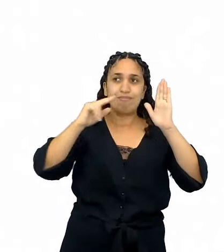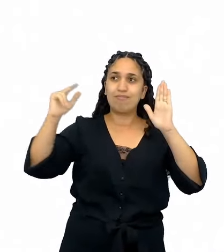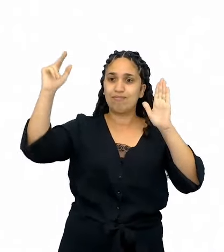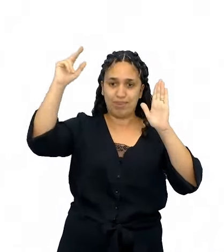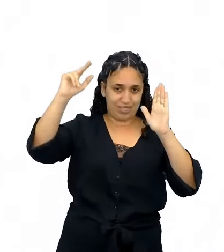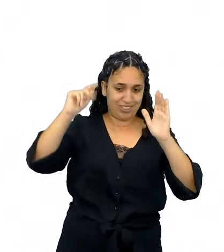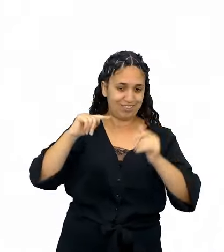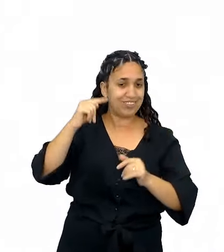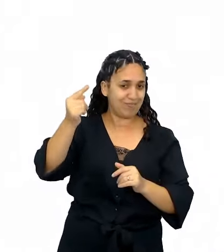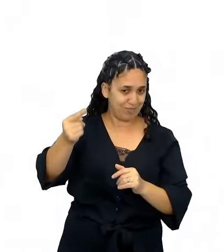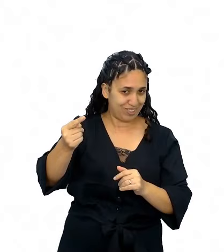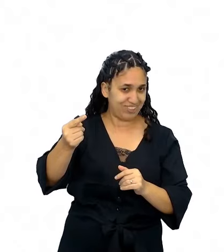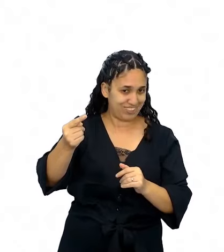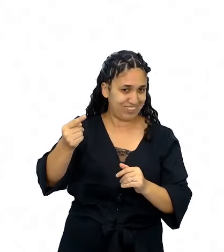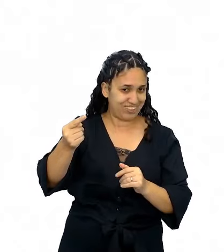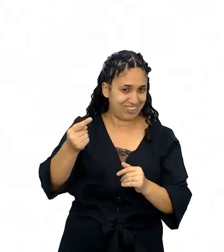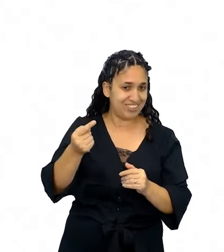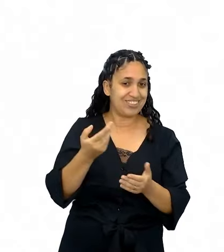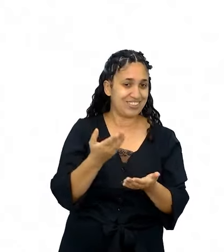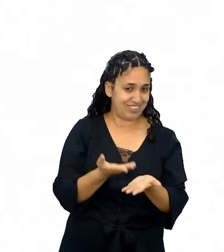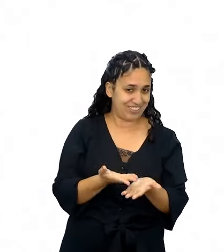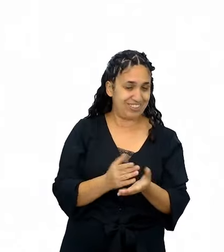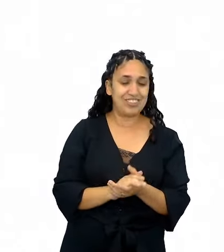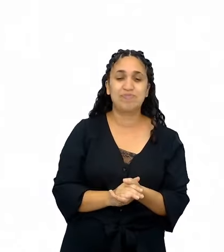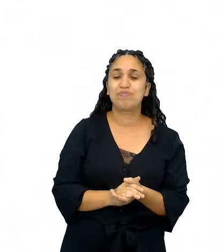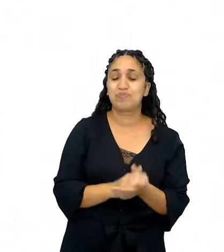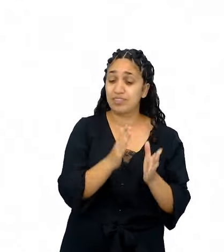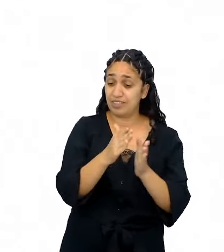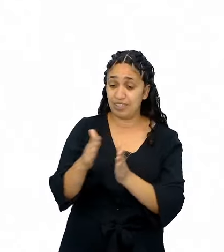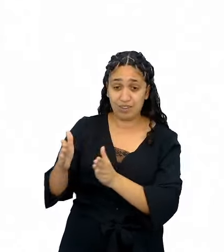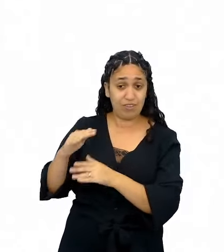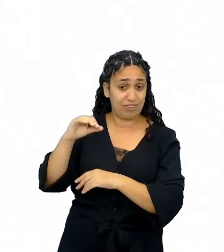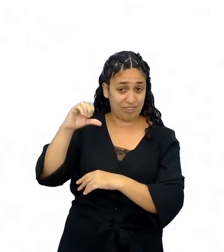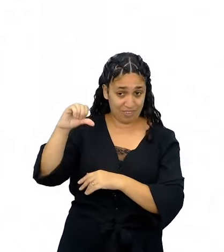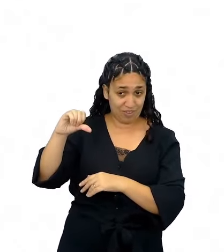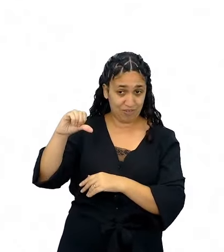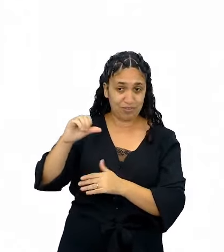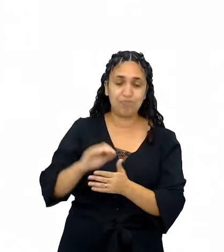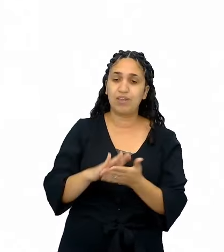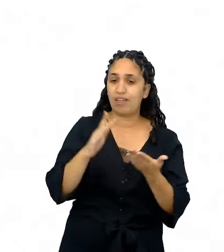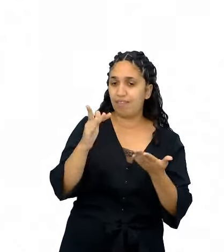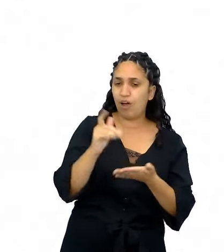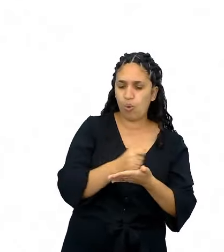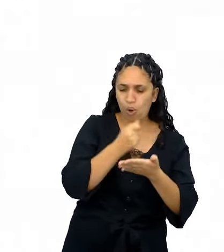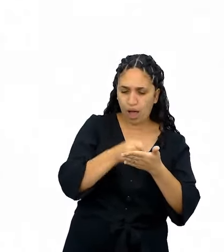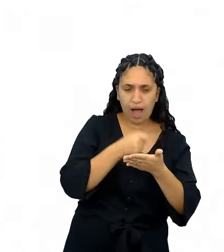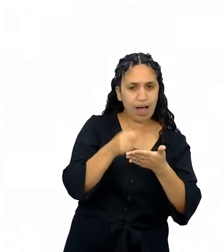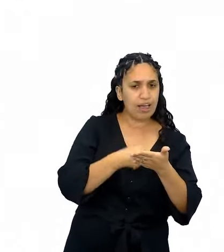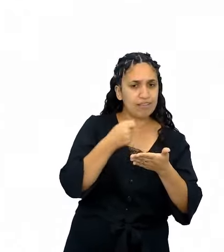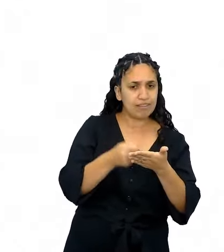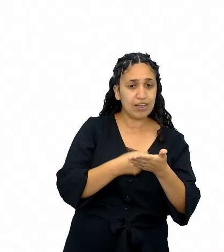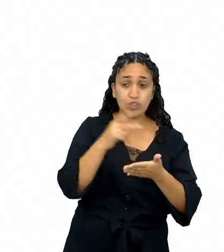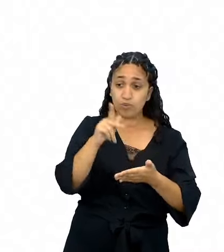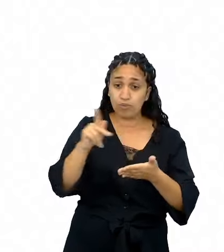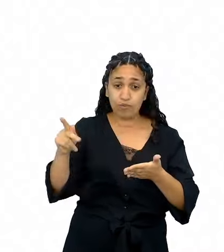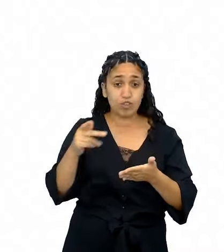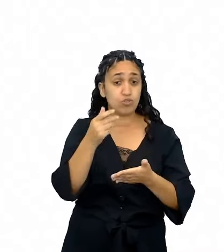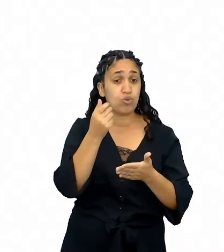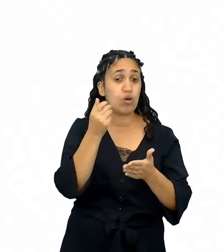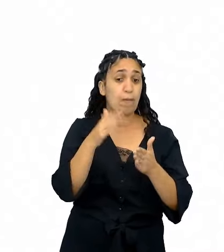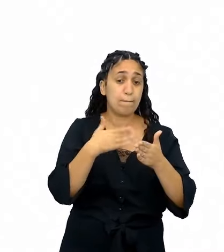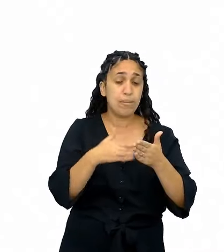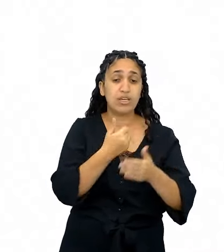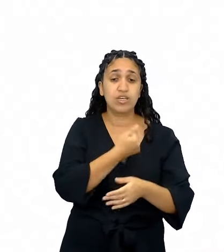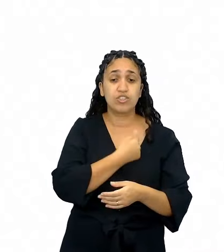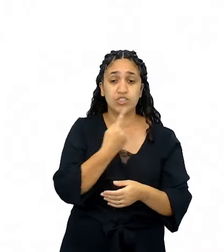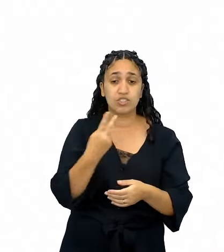lá na página 125, traz alguns pontos e cuidados que podem e devem ser retomados com os estudantes, a